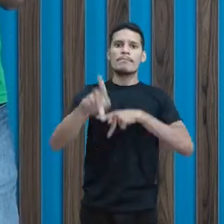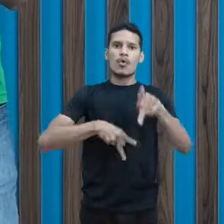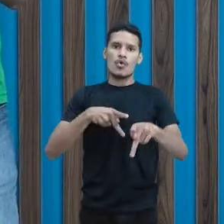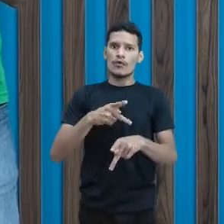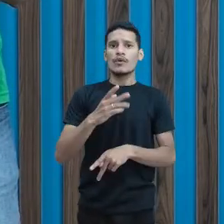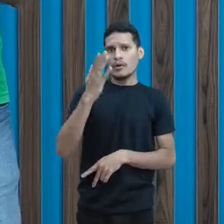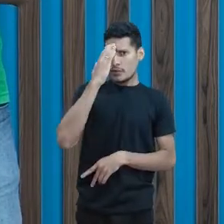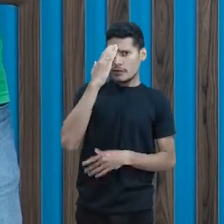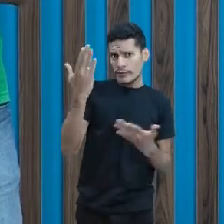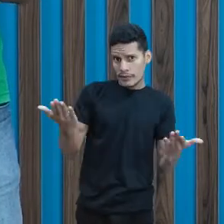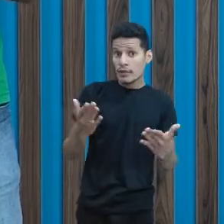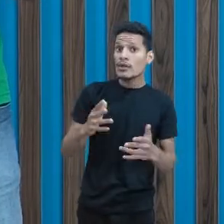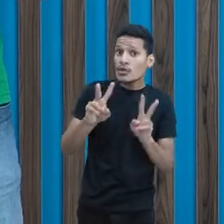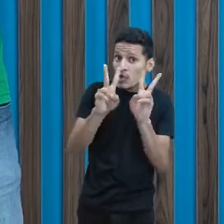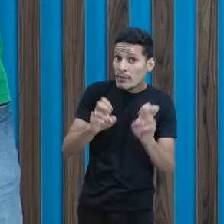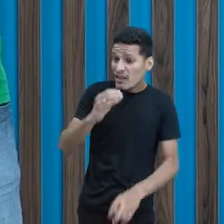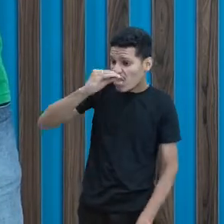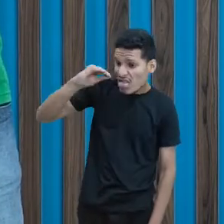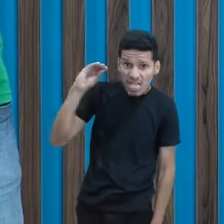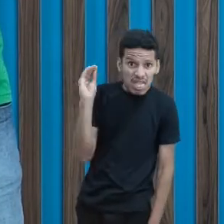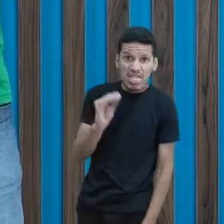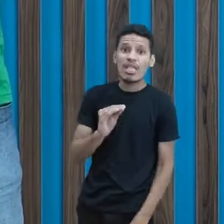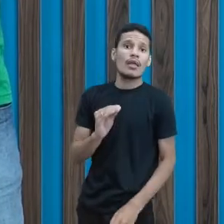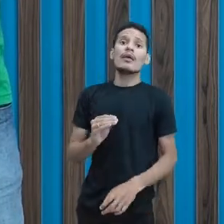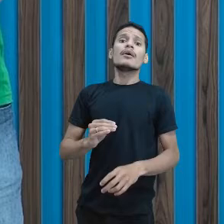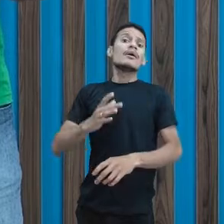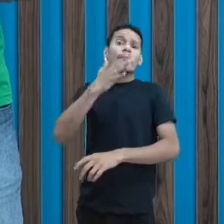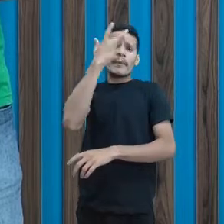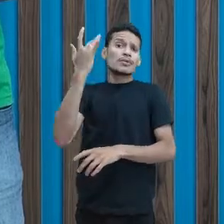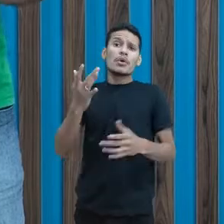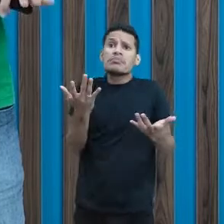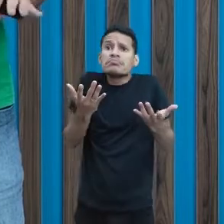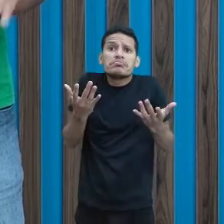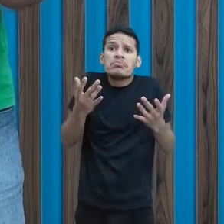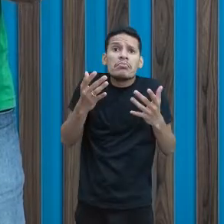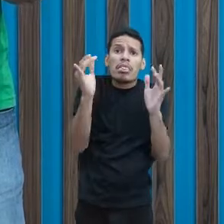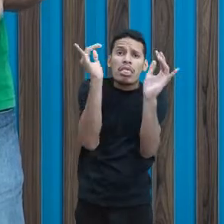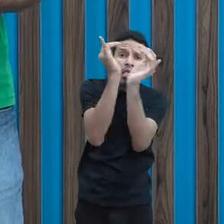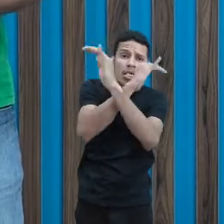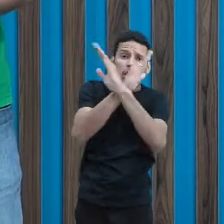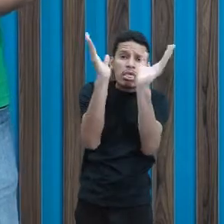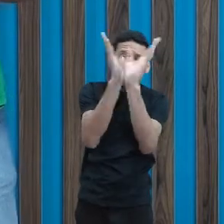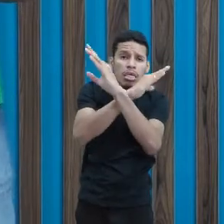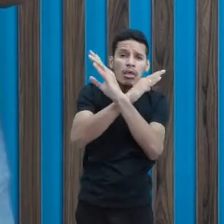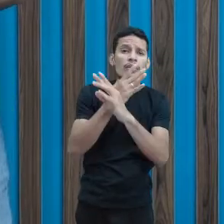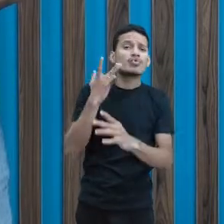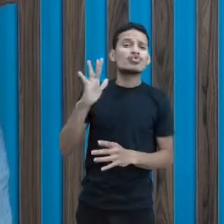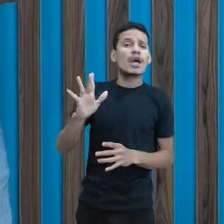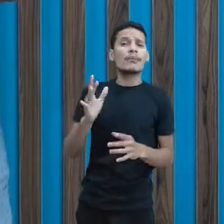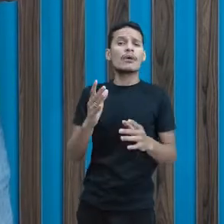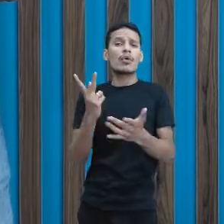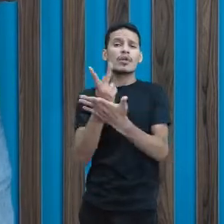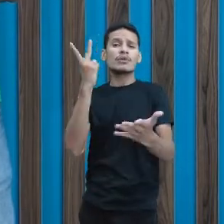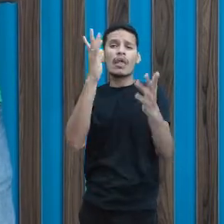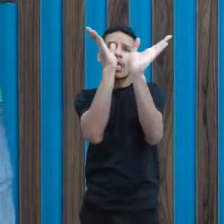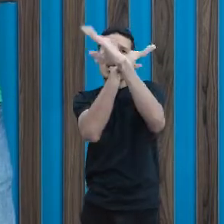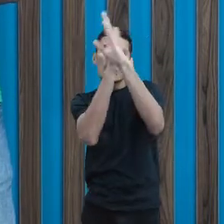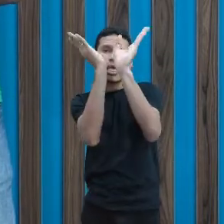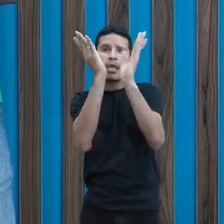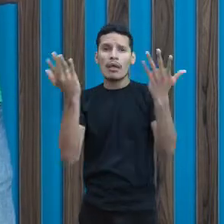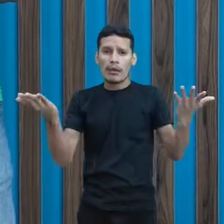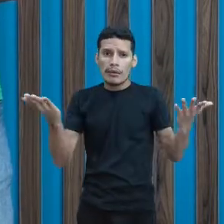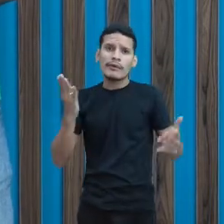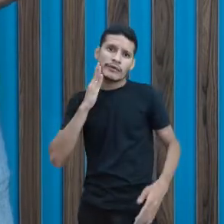ignorância. Quando eu me refiro à ignorância, quer dizer aquele que está à margem, que não está sabendo do que está acontecendo, que não tem informação.